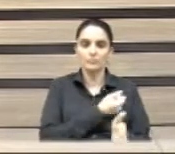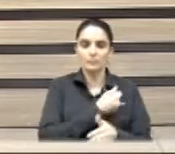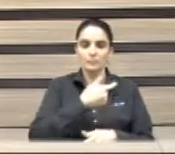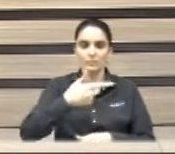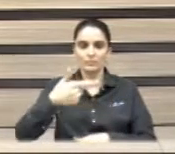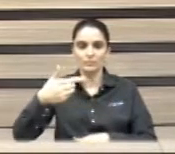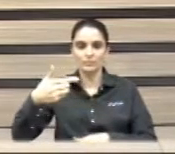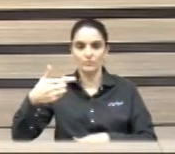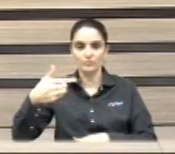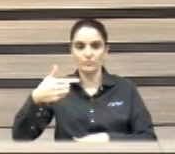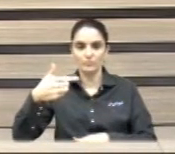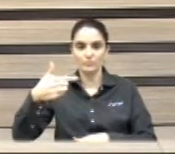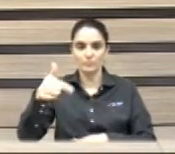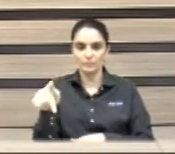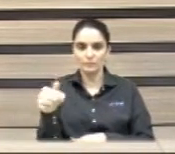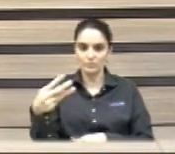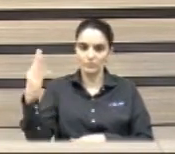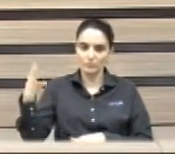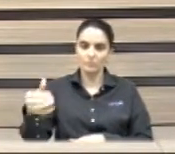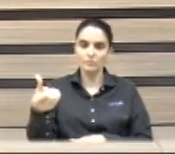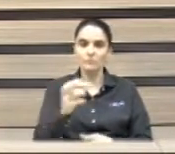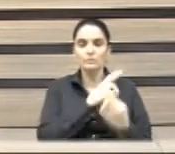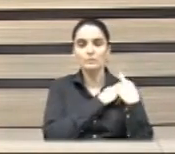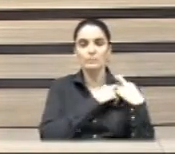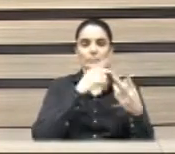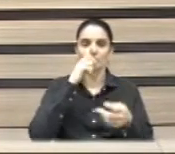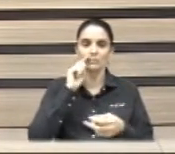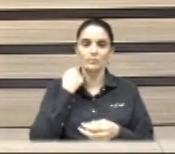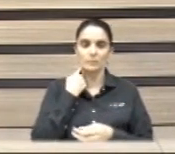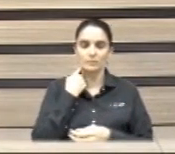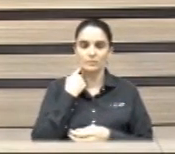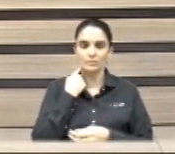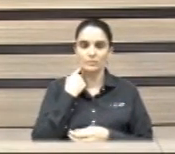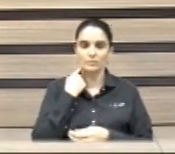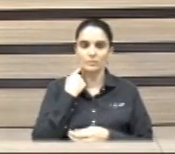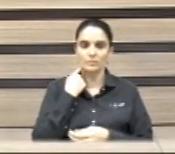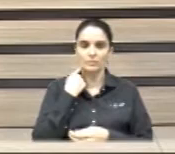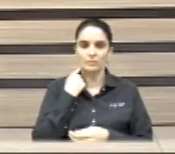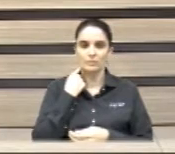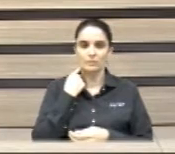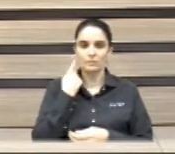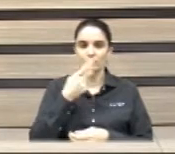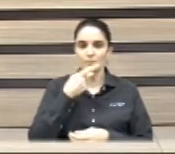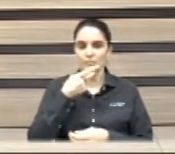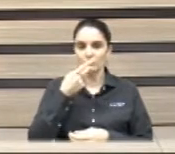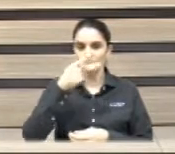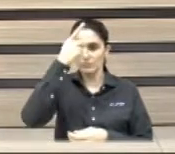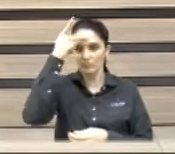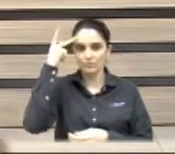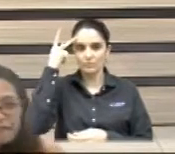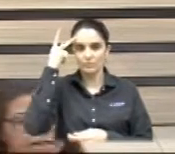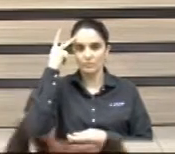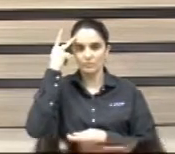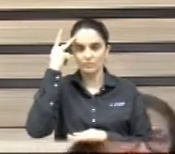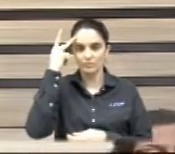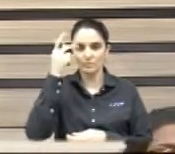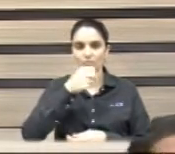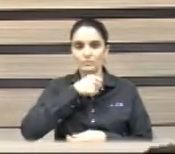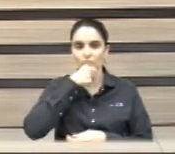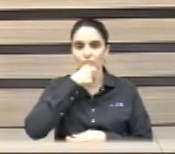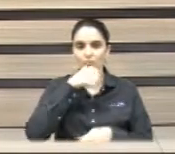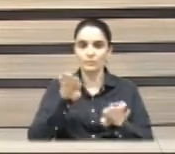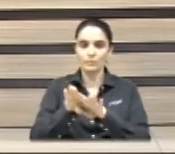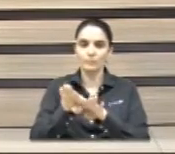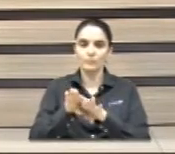número 273 de 2015, de autoria do nobre vereador Nilton César dos Santos, que dispõe sobre a vacinação domiciliar